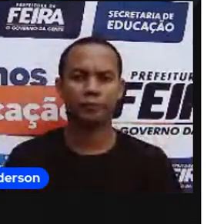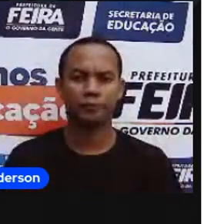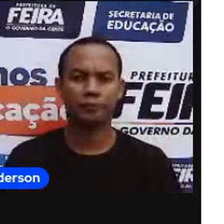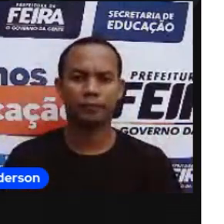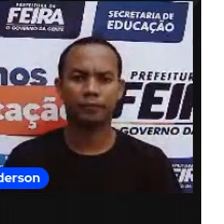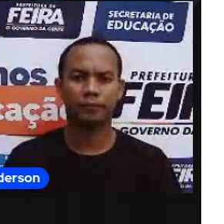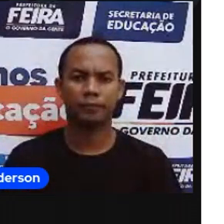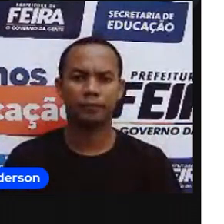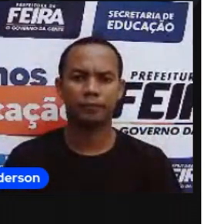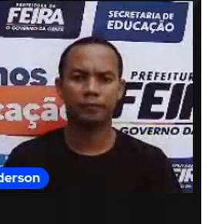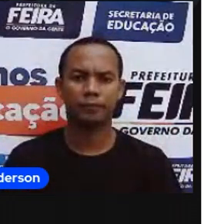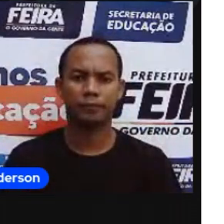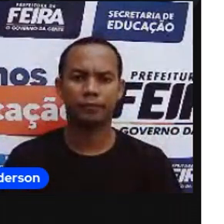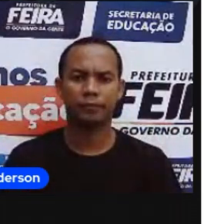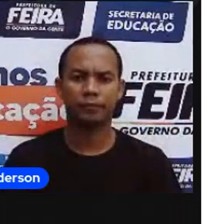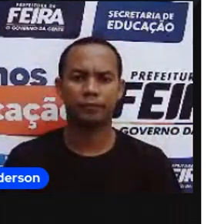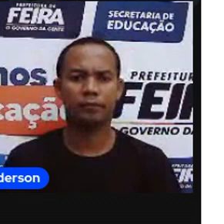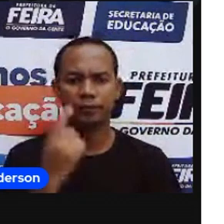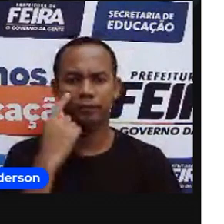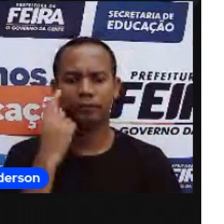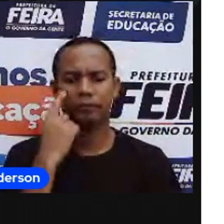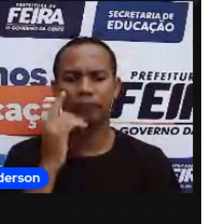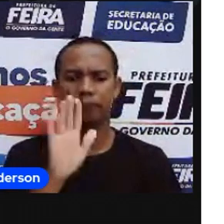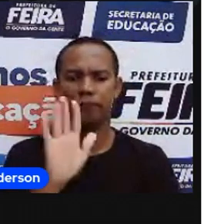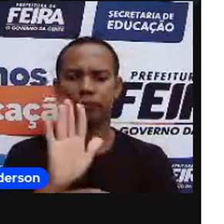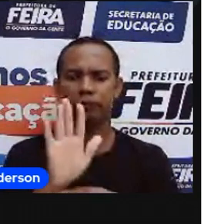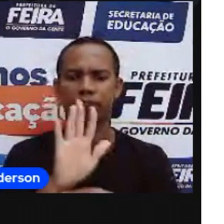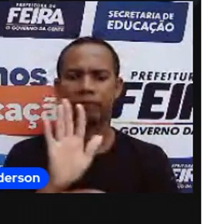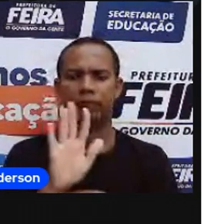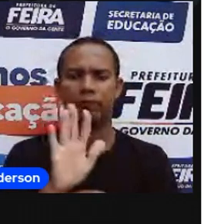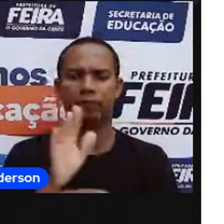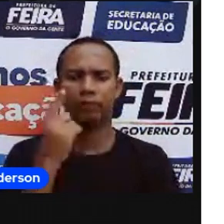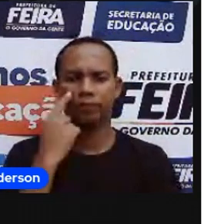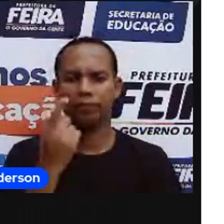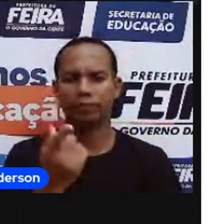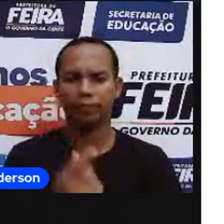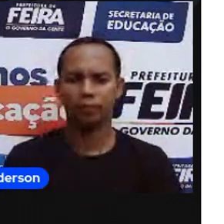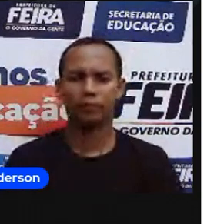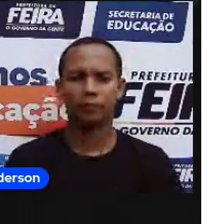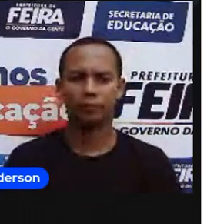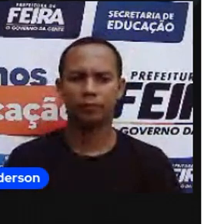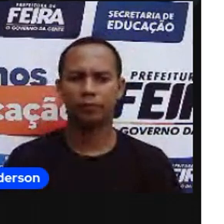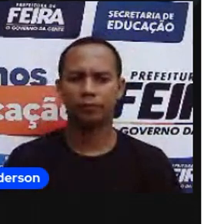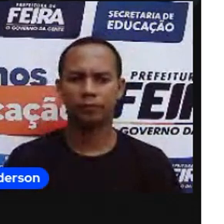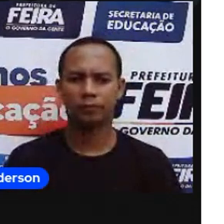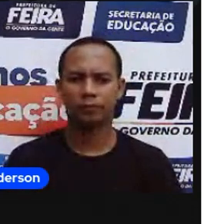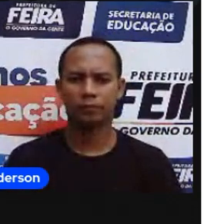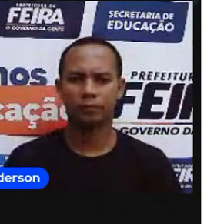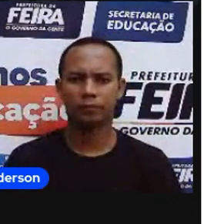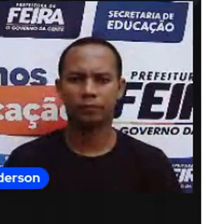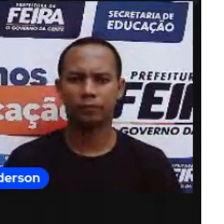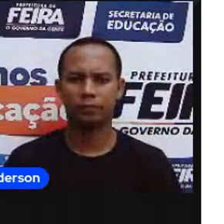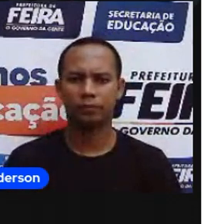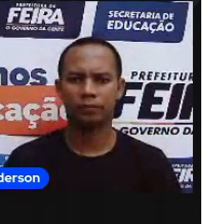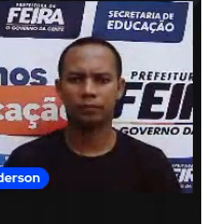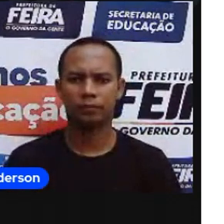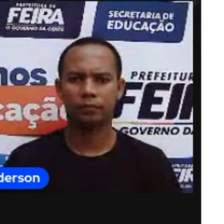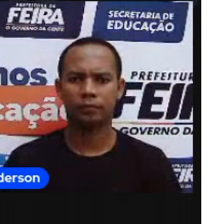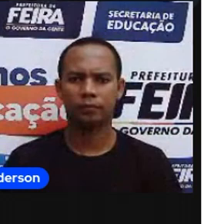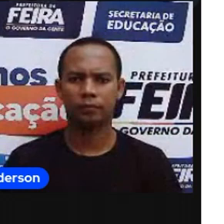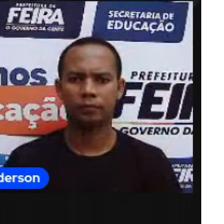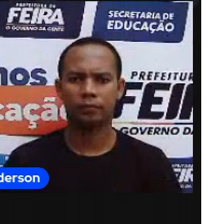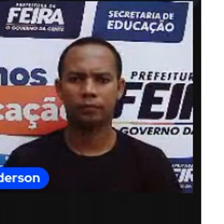Bom, para passar um videozinho, né? Era uma vez um índio e agora é sua